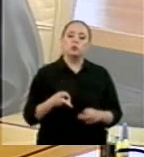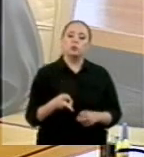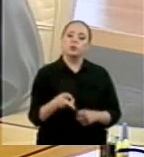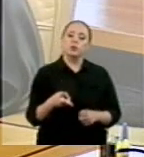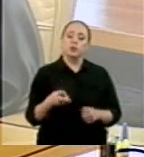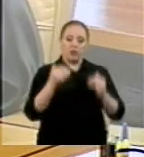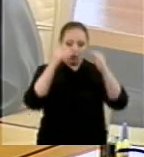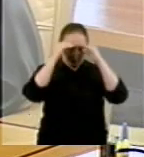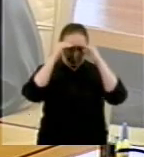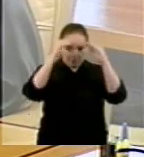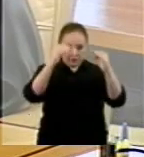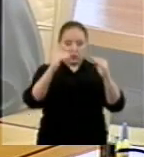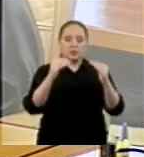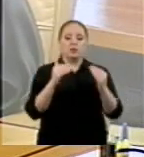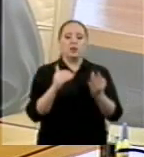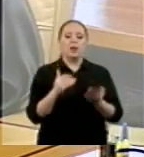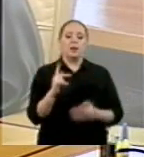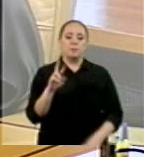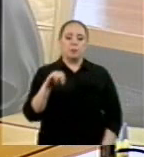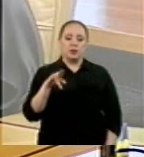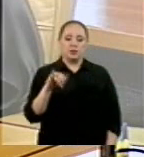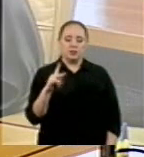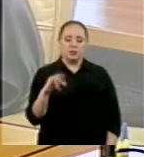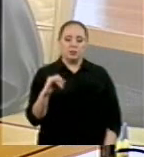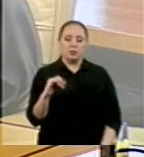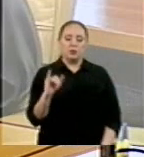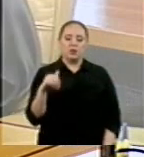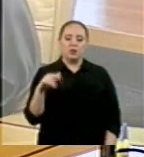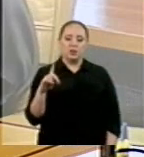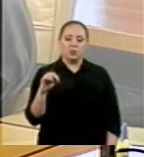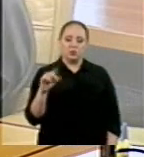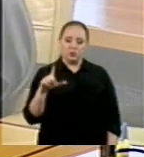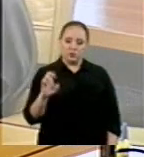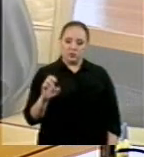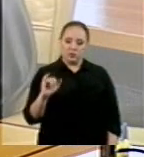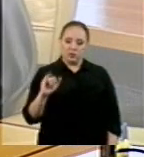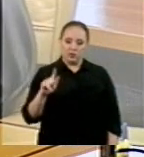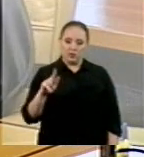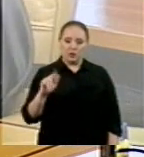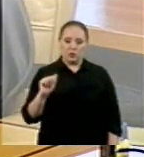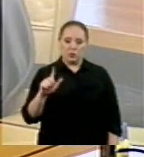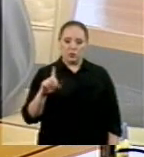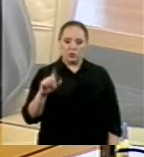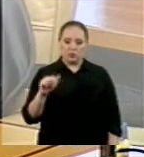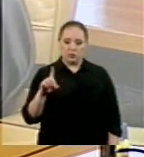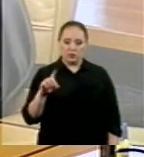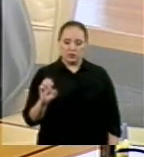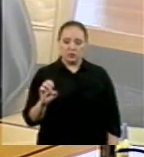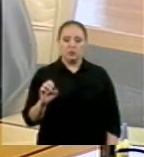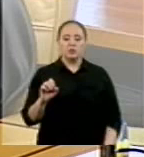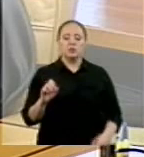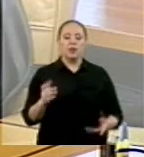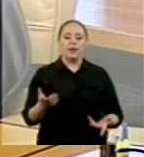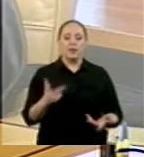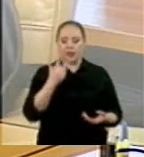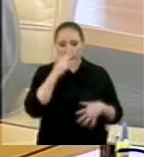a obediência a esse princípio de índole normativa da igualdade deve ser a conduta possivelmente